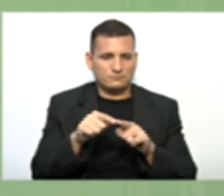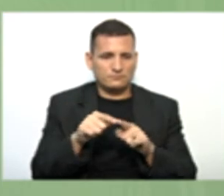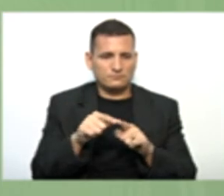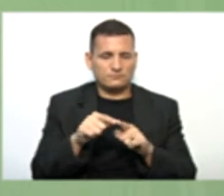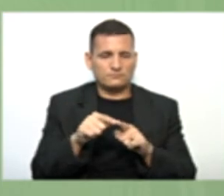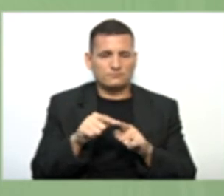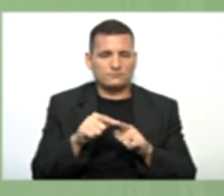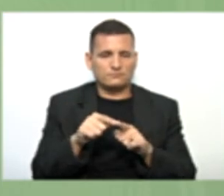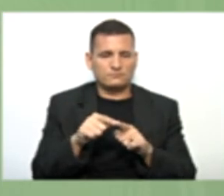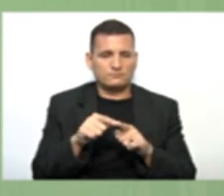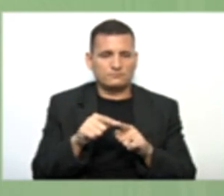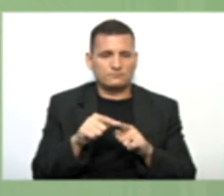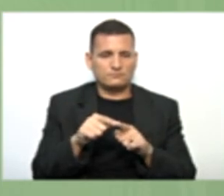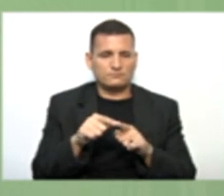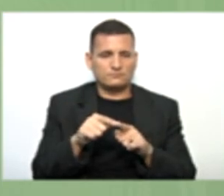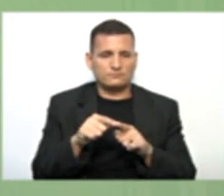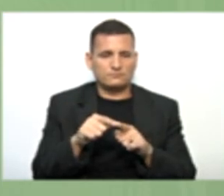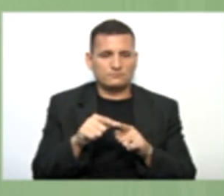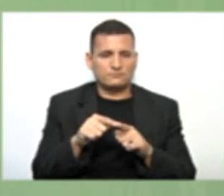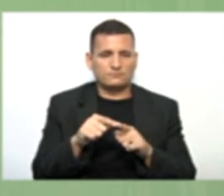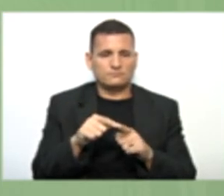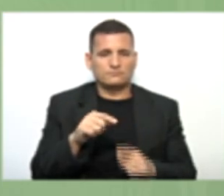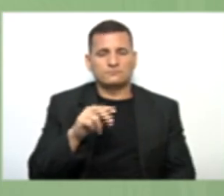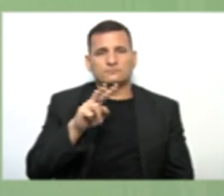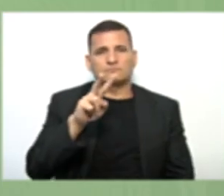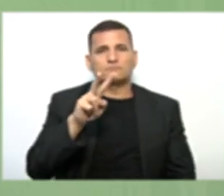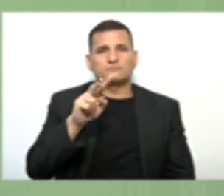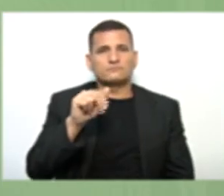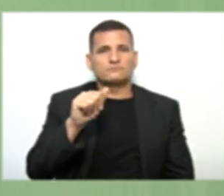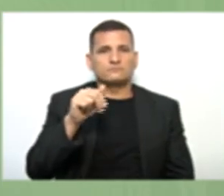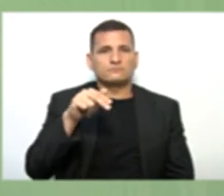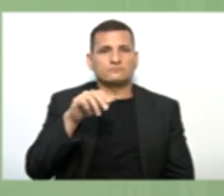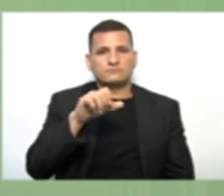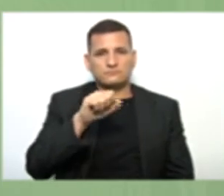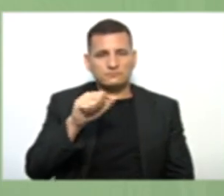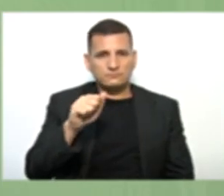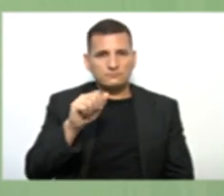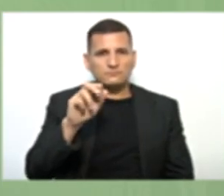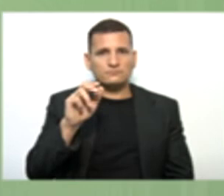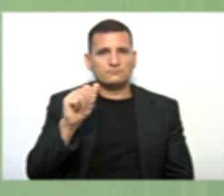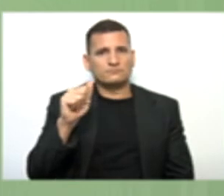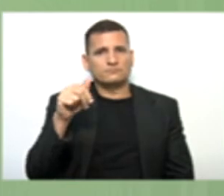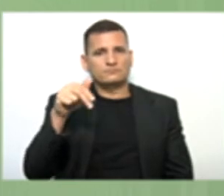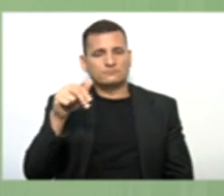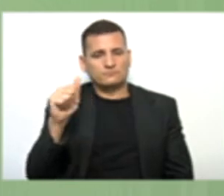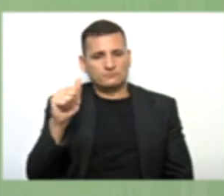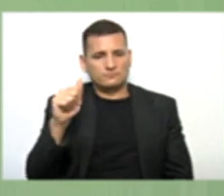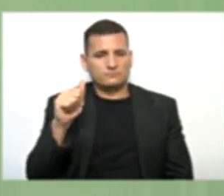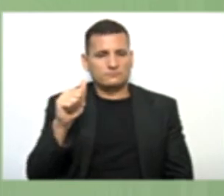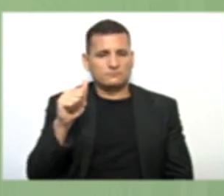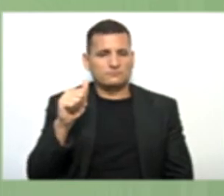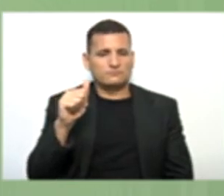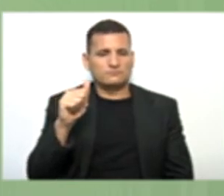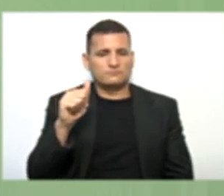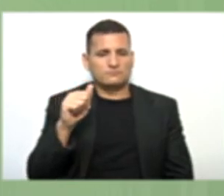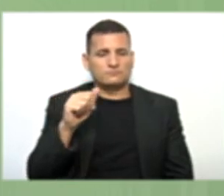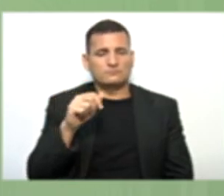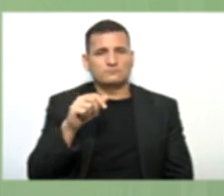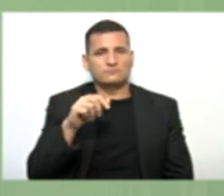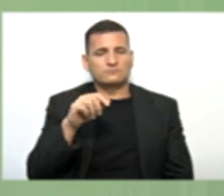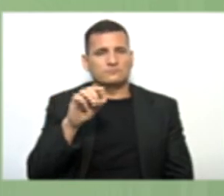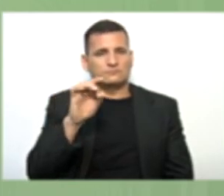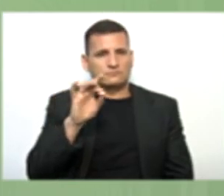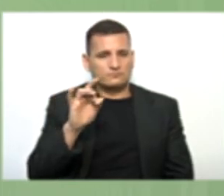cada funcionário. Cada funcionário quer dizer o quê? Vanessa, ó, Ana Cláudia, Ricardo, ou seja, para cada funcionário, para cada item na